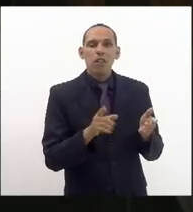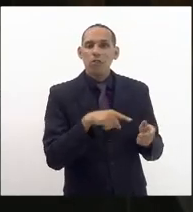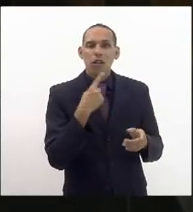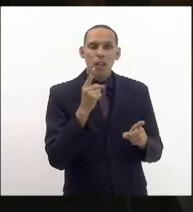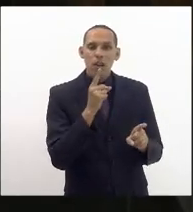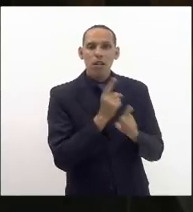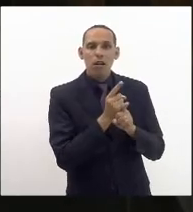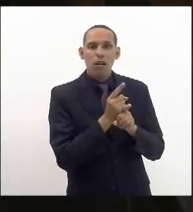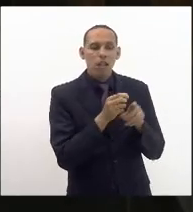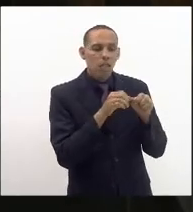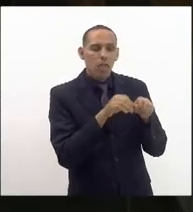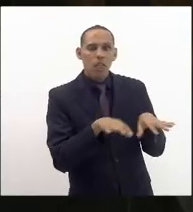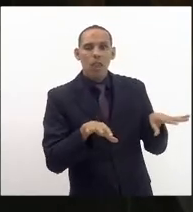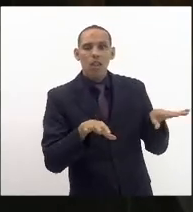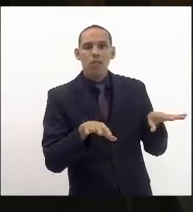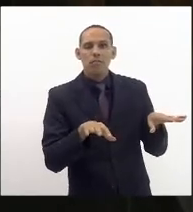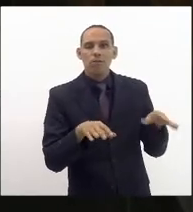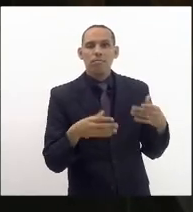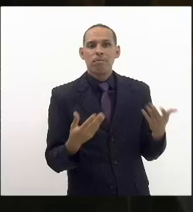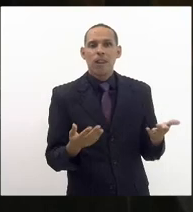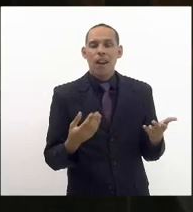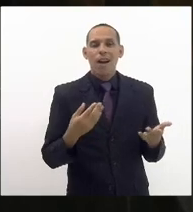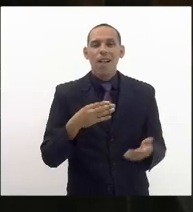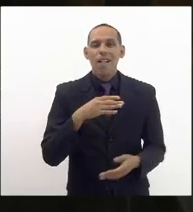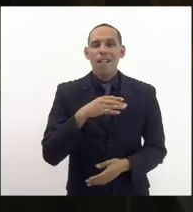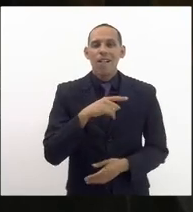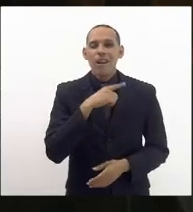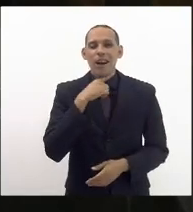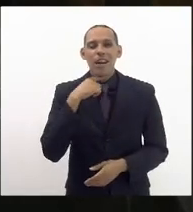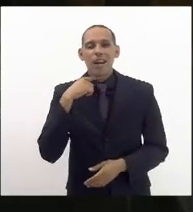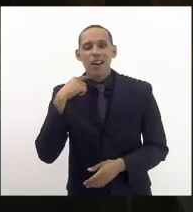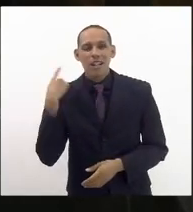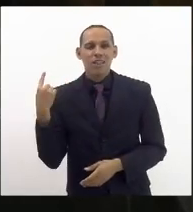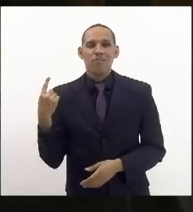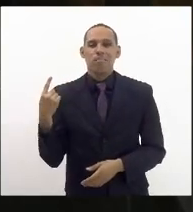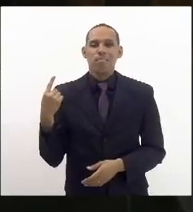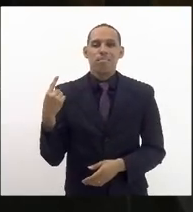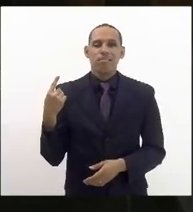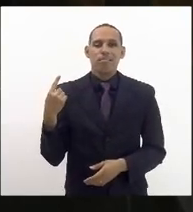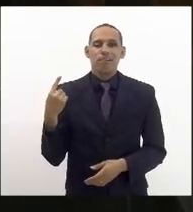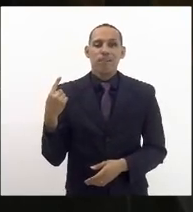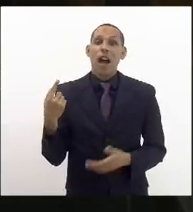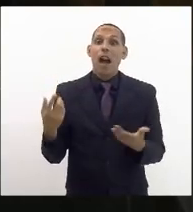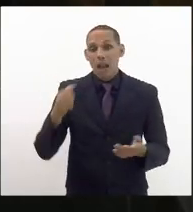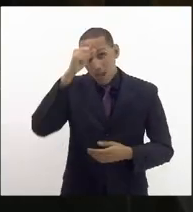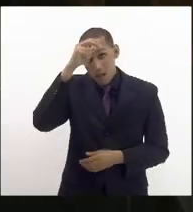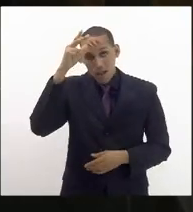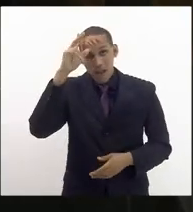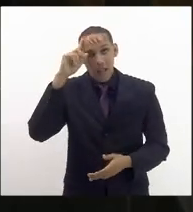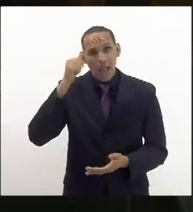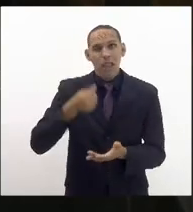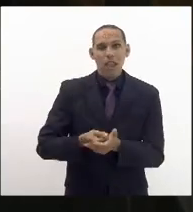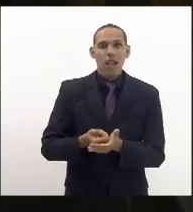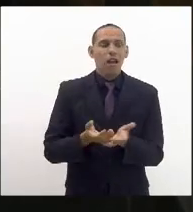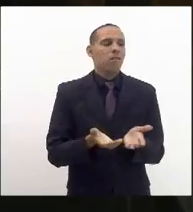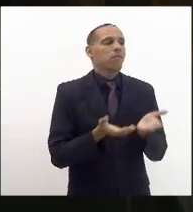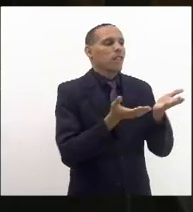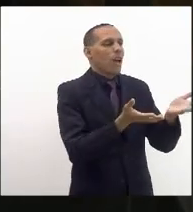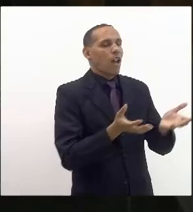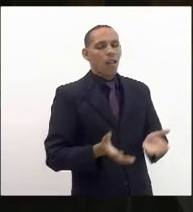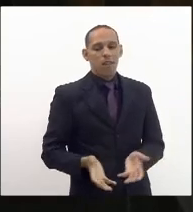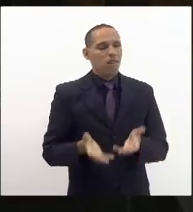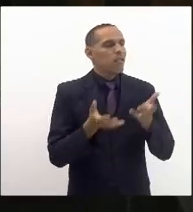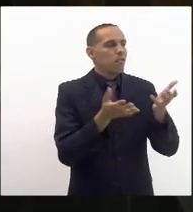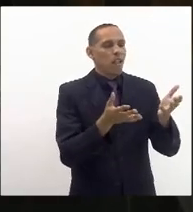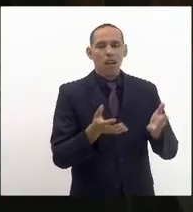Petrópolis. Quando a validade ia acabar, se exaurir, o prefeito resolveu entregar as